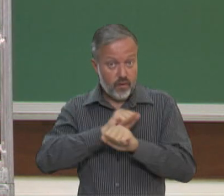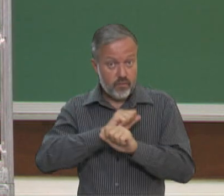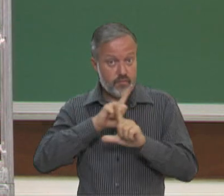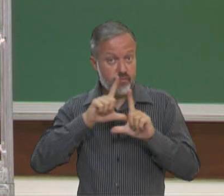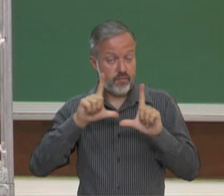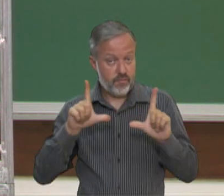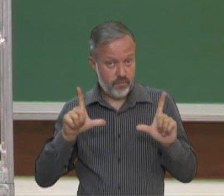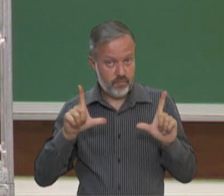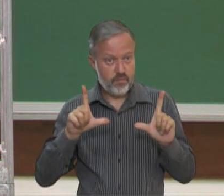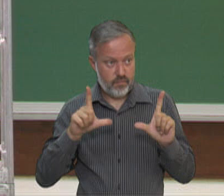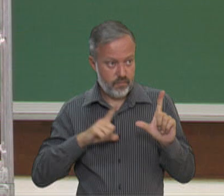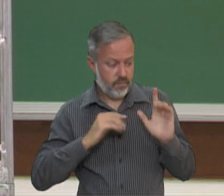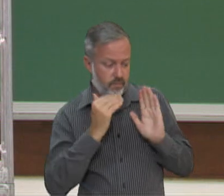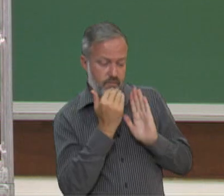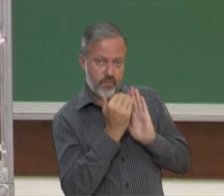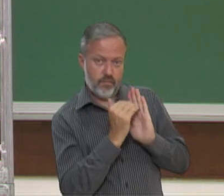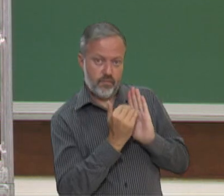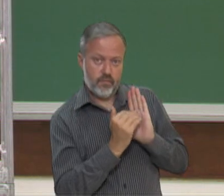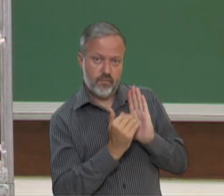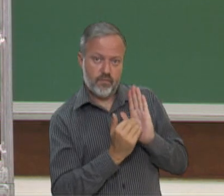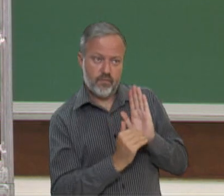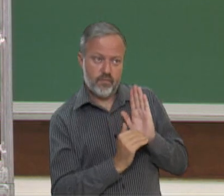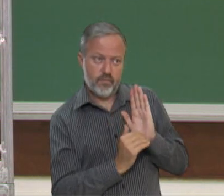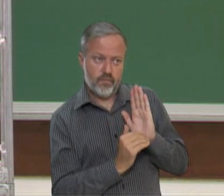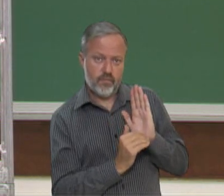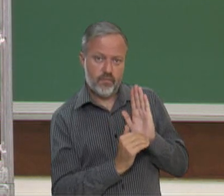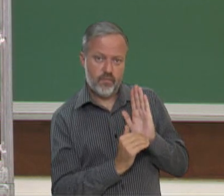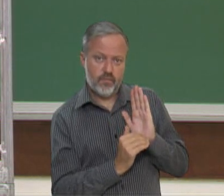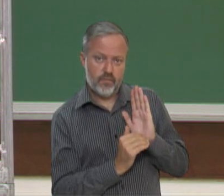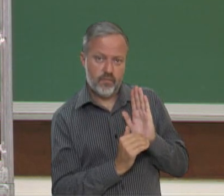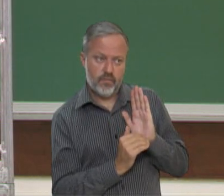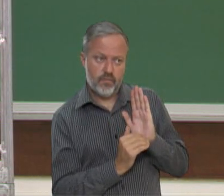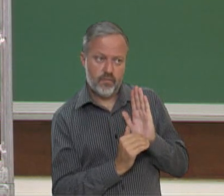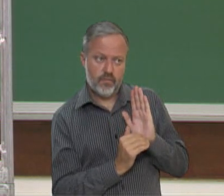corpus de informação ali na notícia. Ela